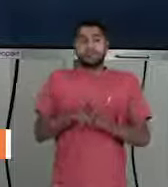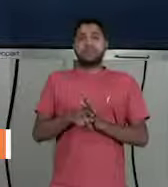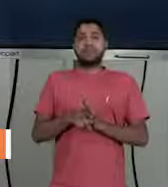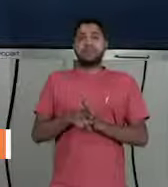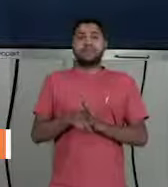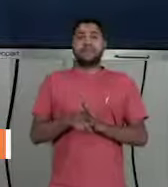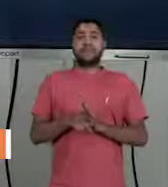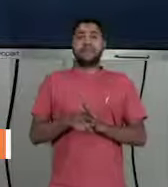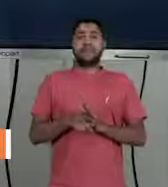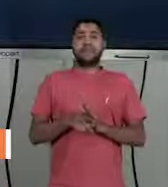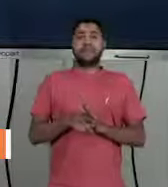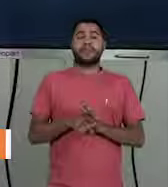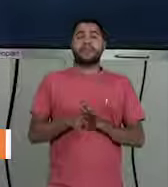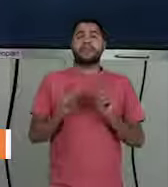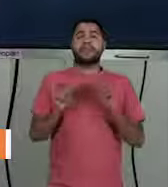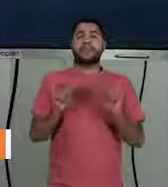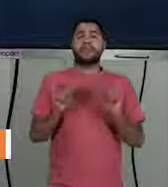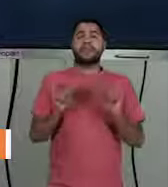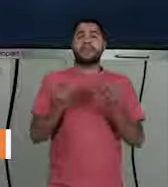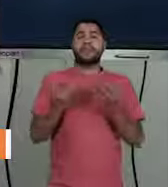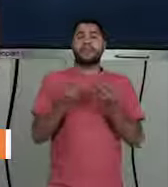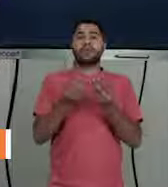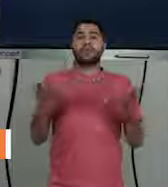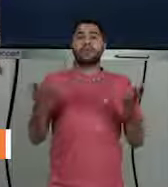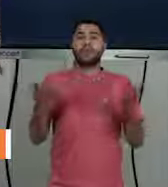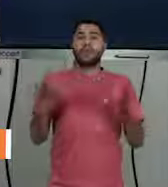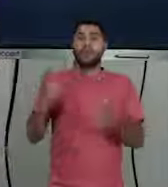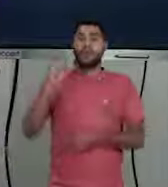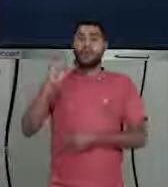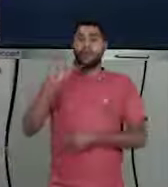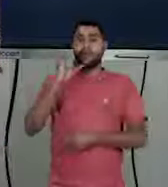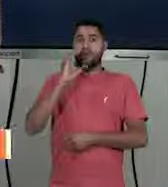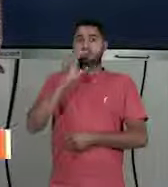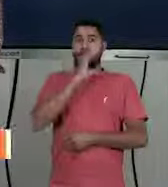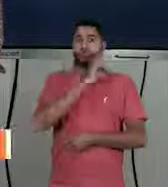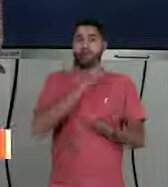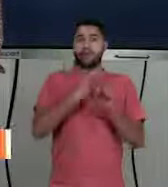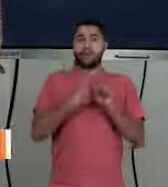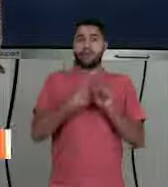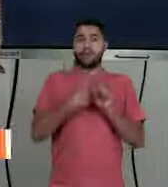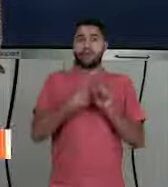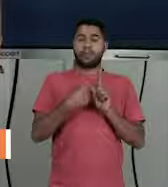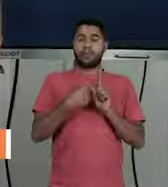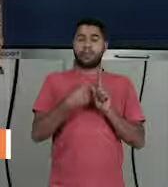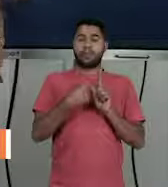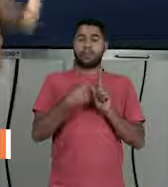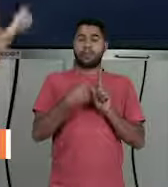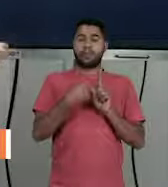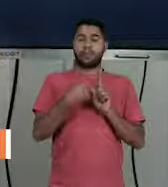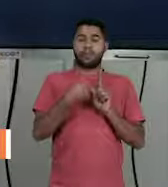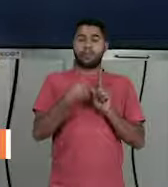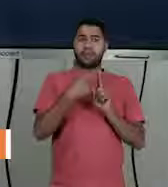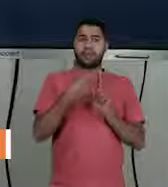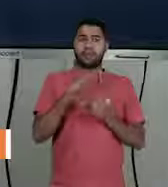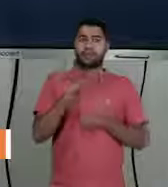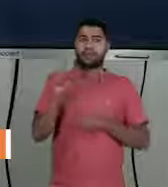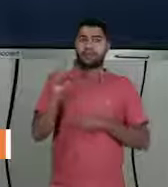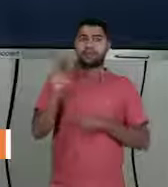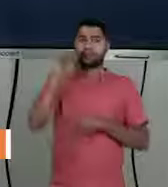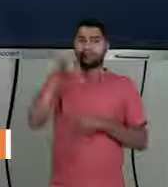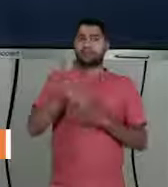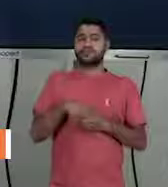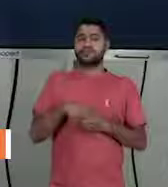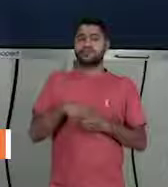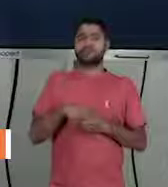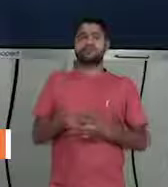energia luminosa, ela vai provocar o aquecimento de um fio que tem aqui dentro da lâmpada, no caso